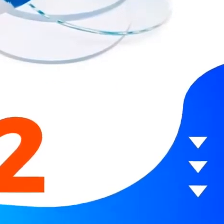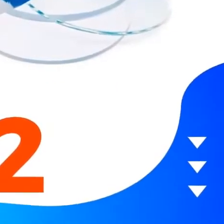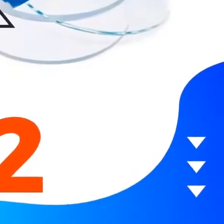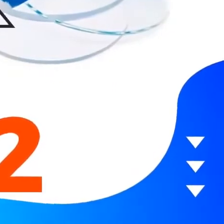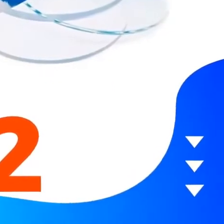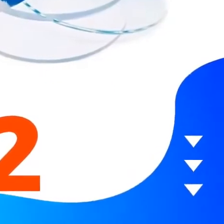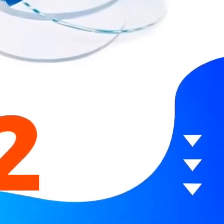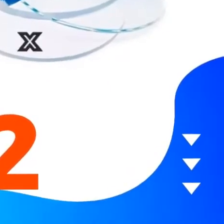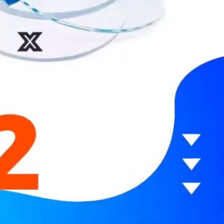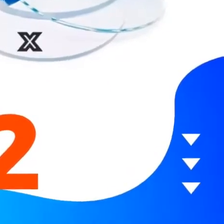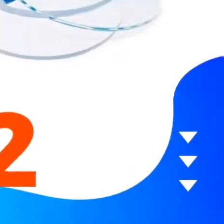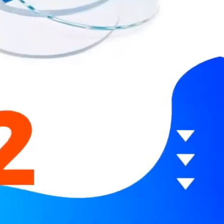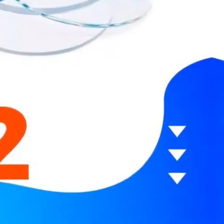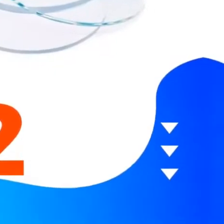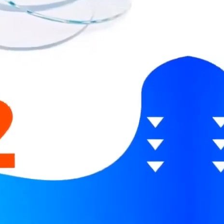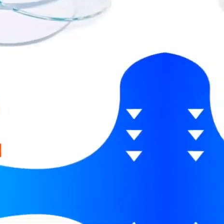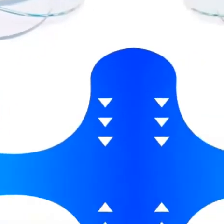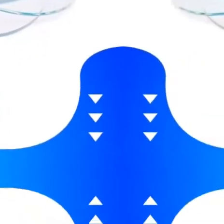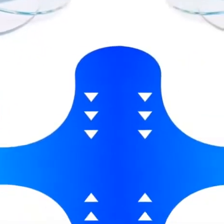apenas